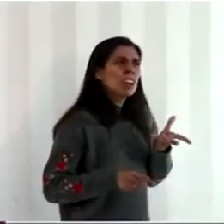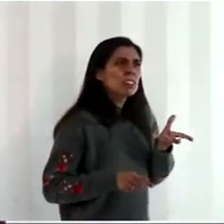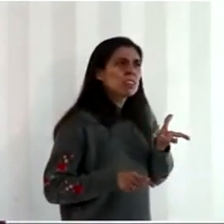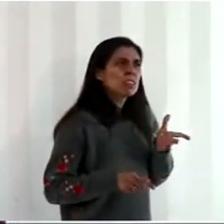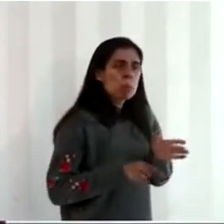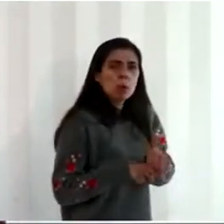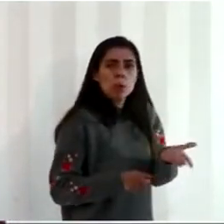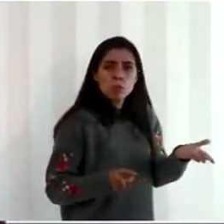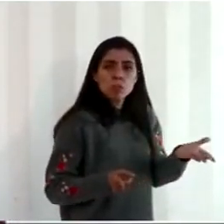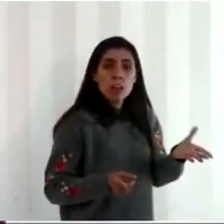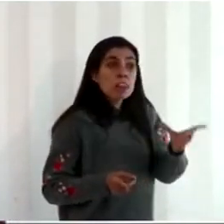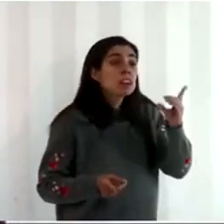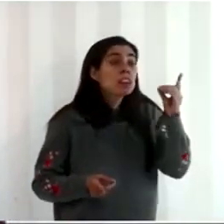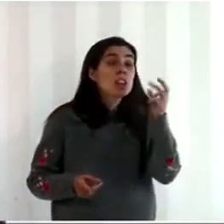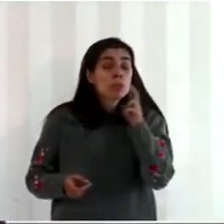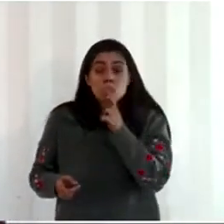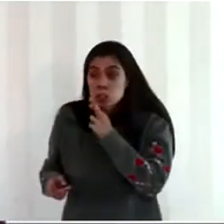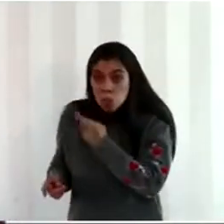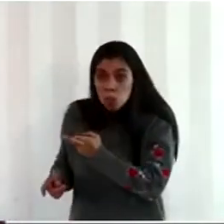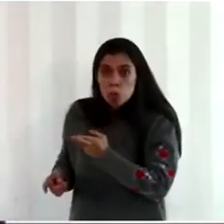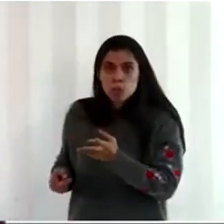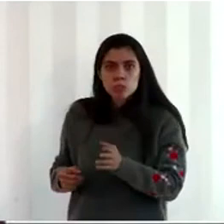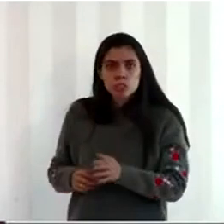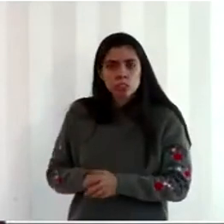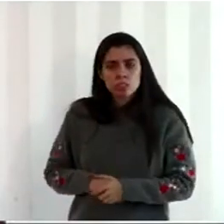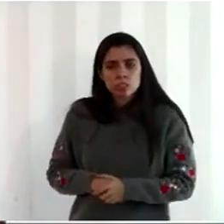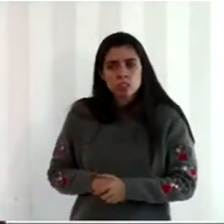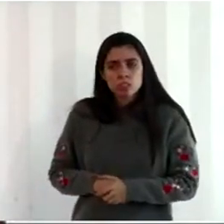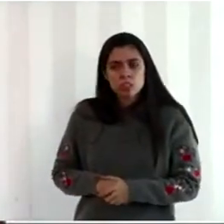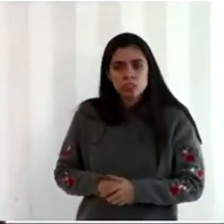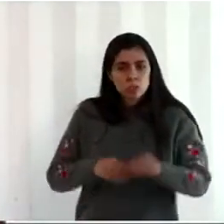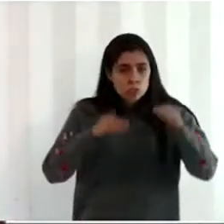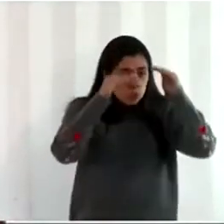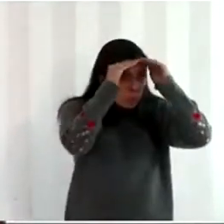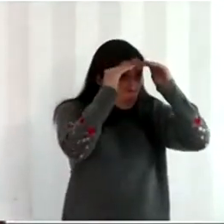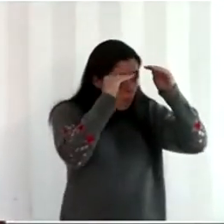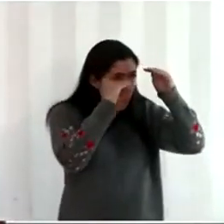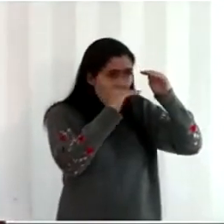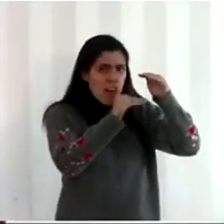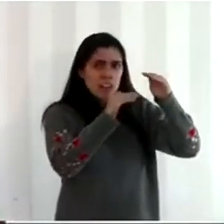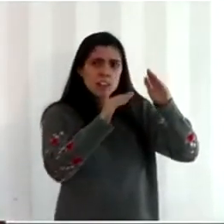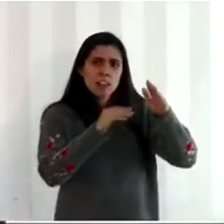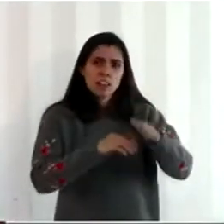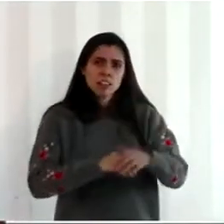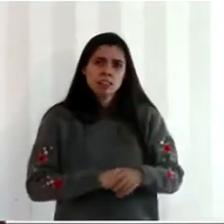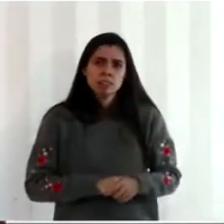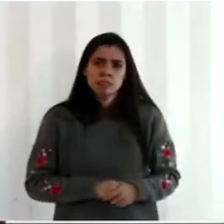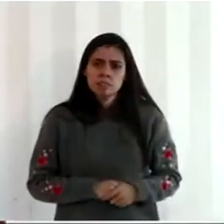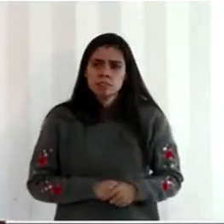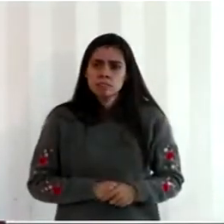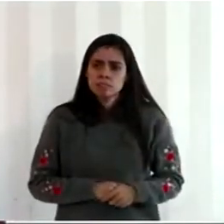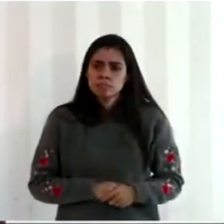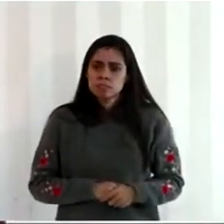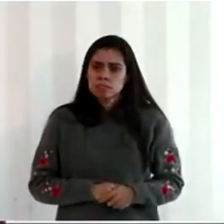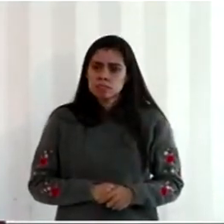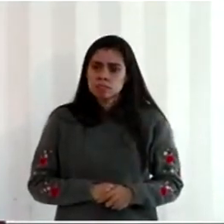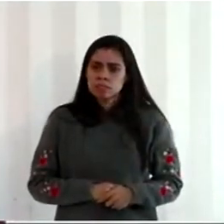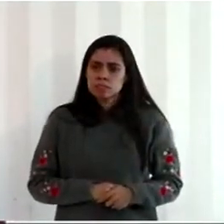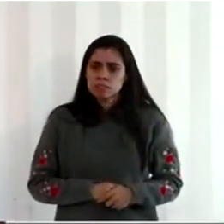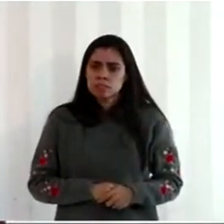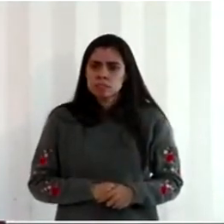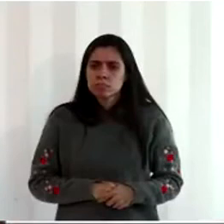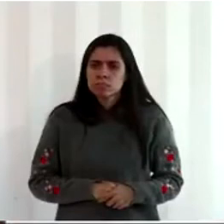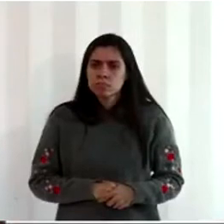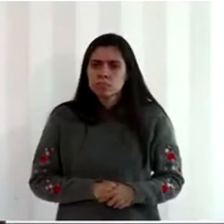aqui eu interpreto de outro jeito. Para com isto, submeta-se à palavra de Deus na sua vida, para você viver